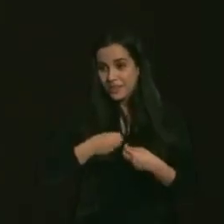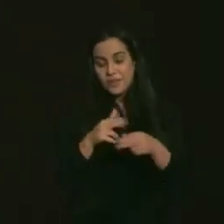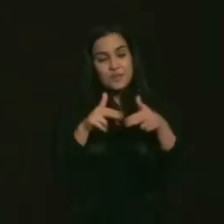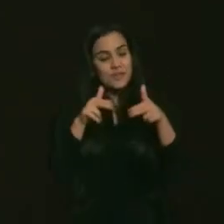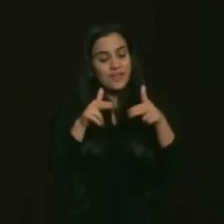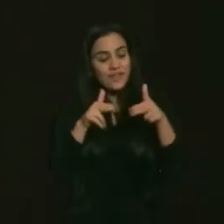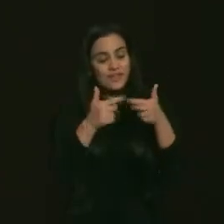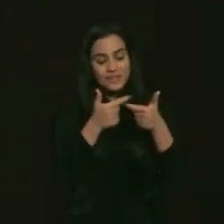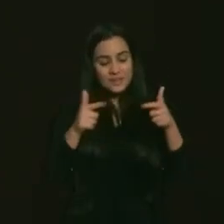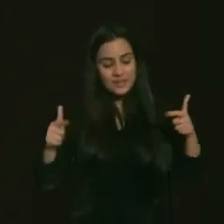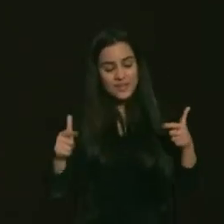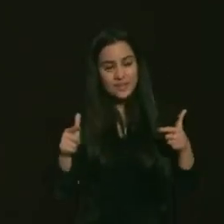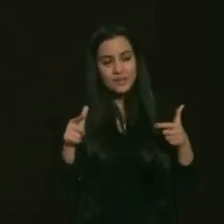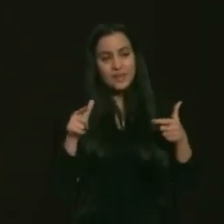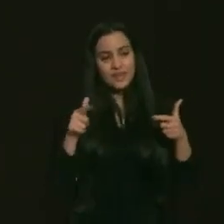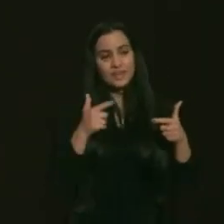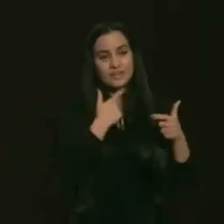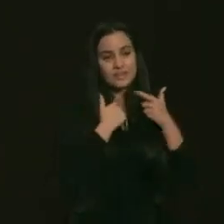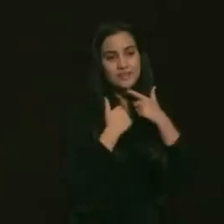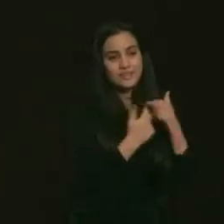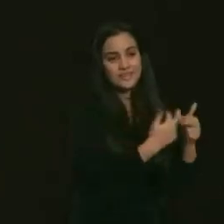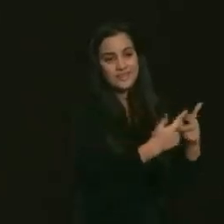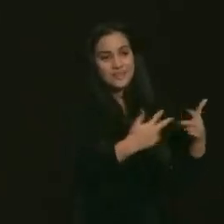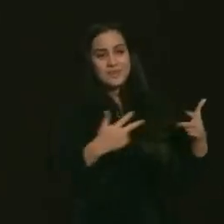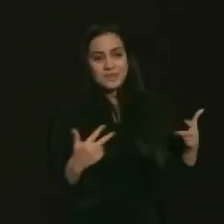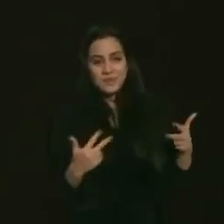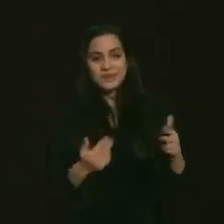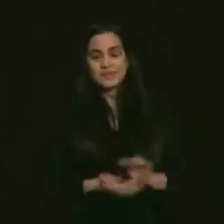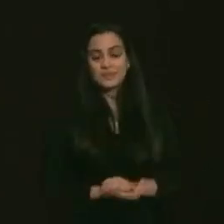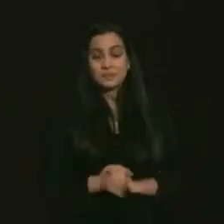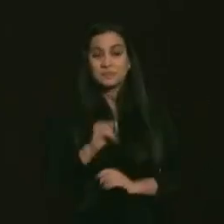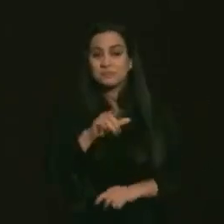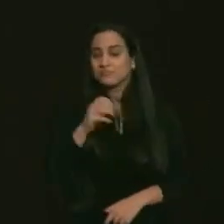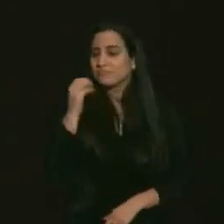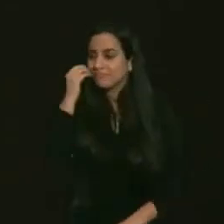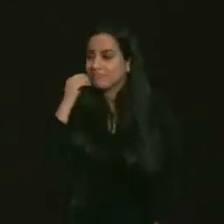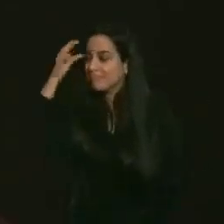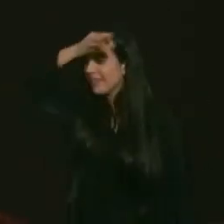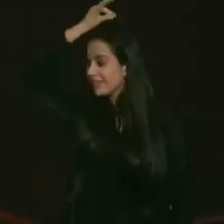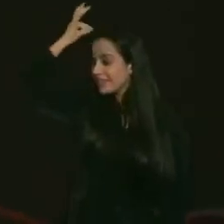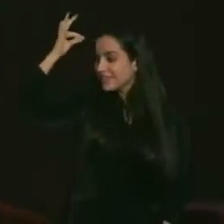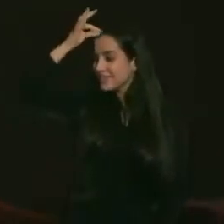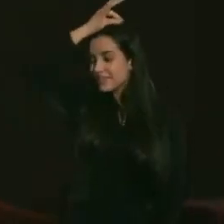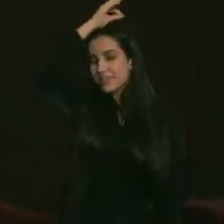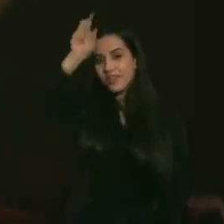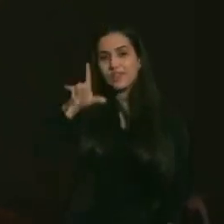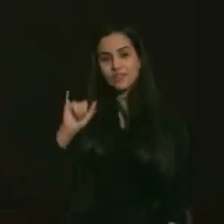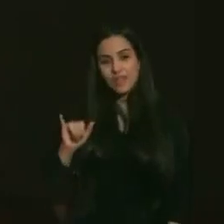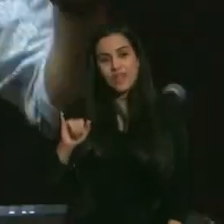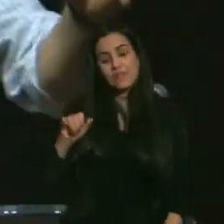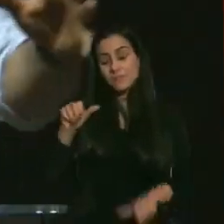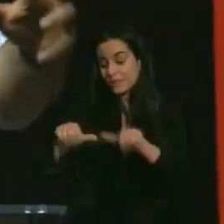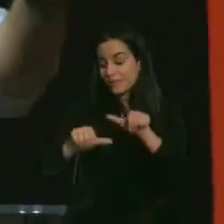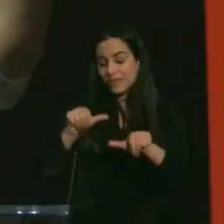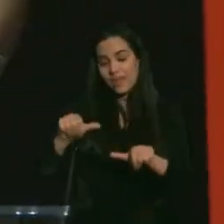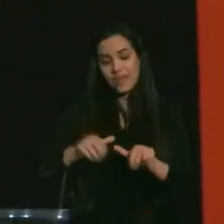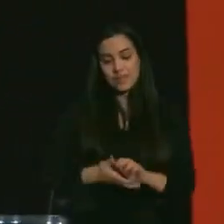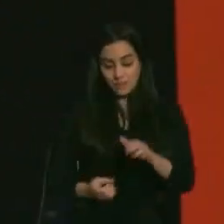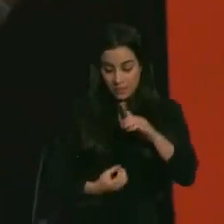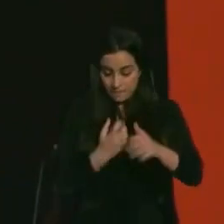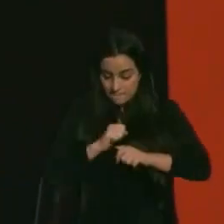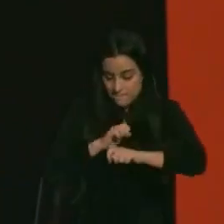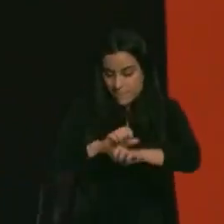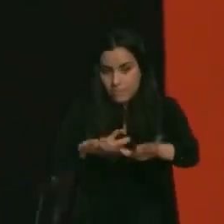Se você provar do Espírito Santo de Deus, a sua vida não será mais a mesma. Do seu interior